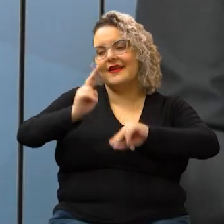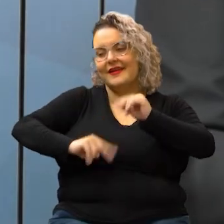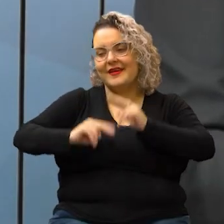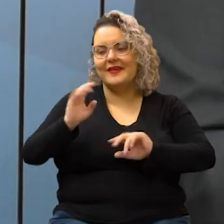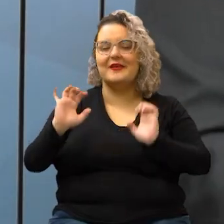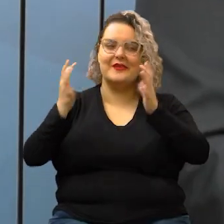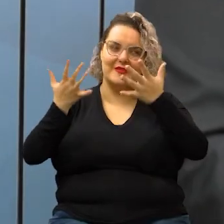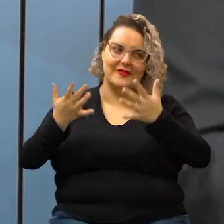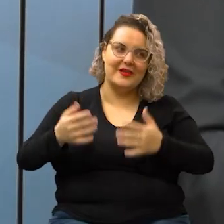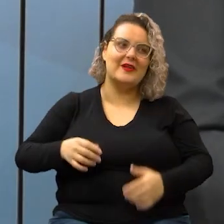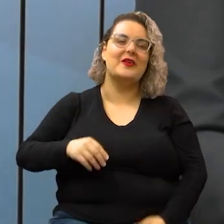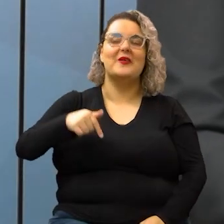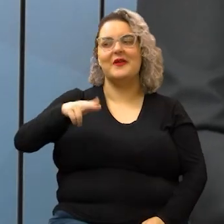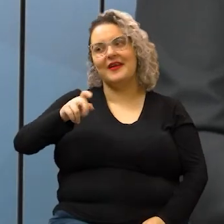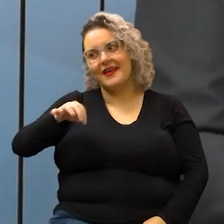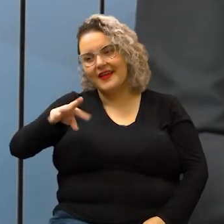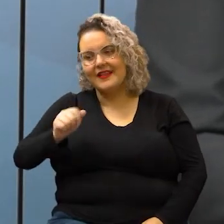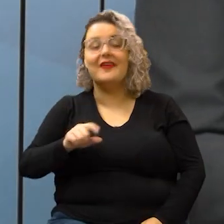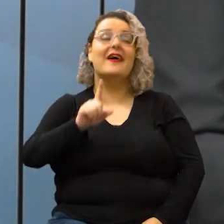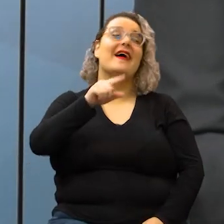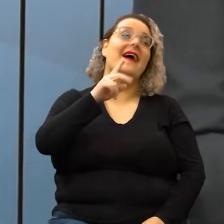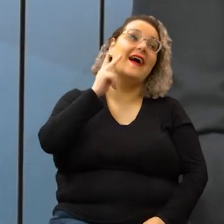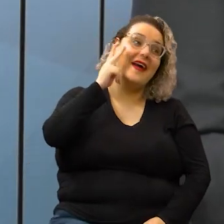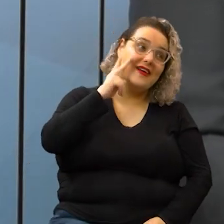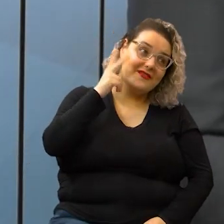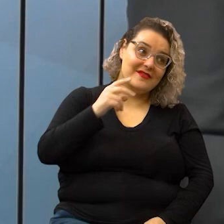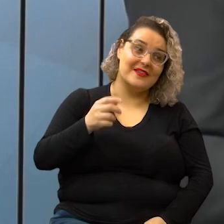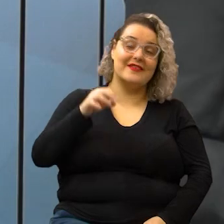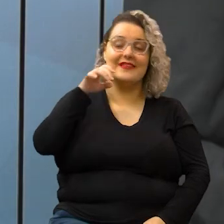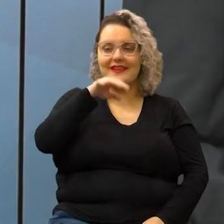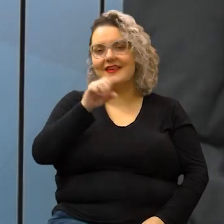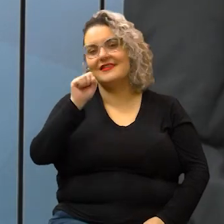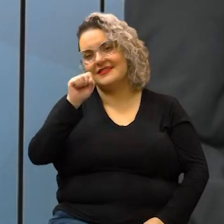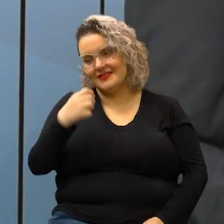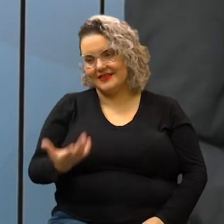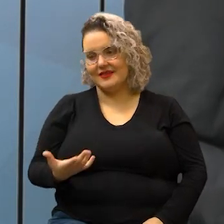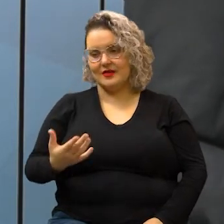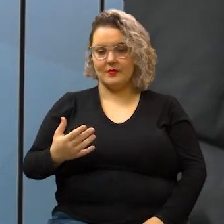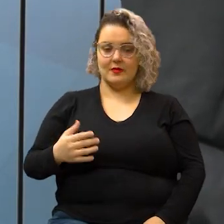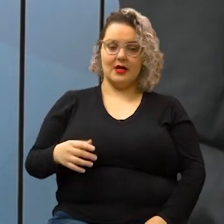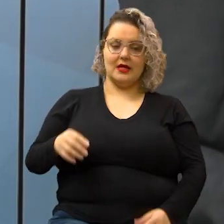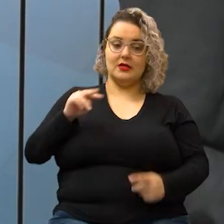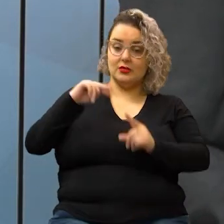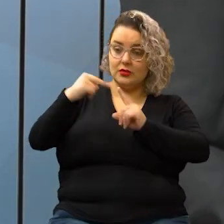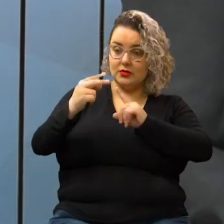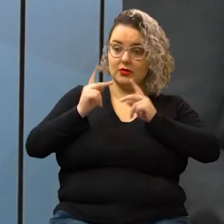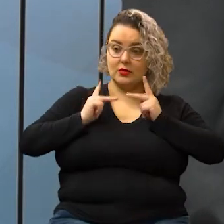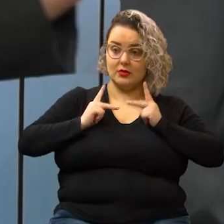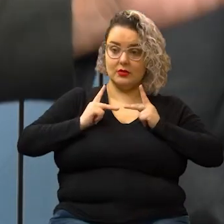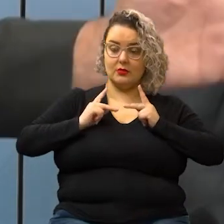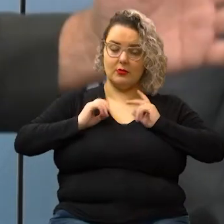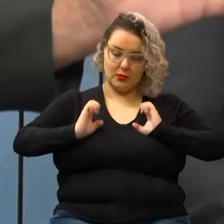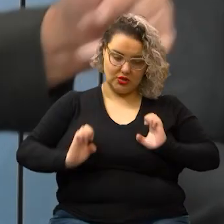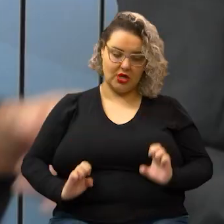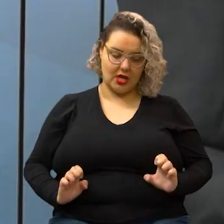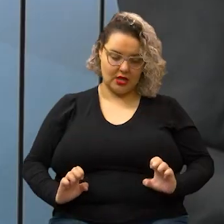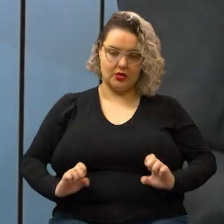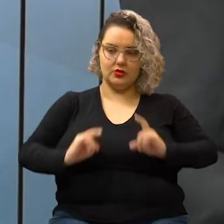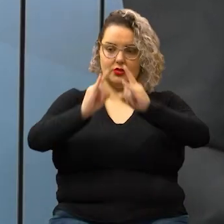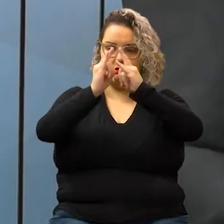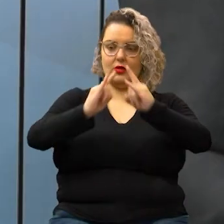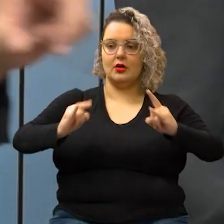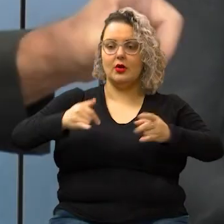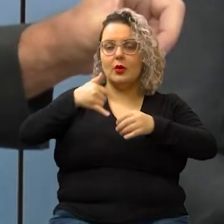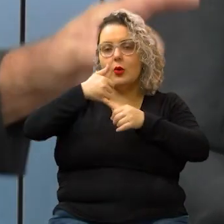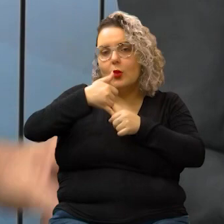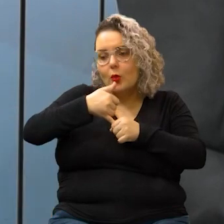O vinho quente. Mas assim a gente fala do ponto de vista ético, né, os membros da pastoral montam uma barraquinha de suco